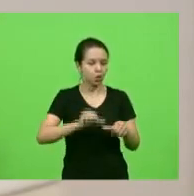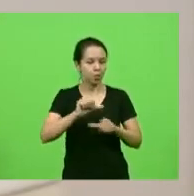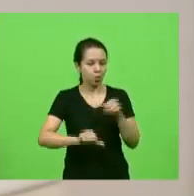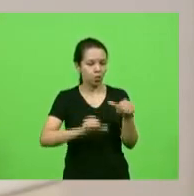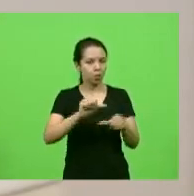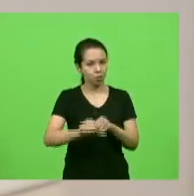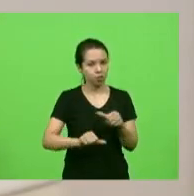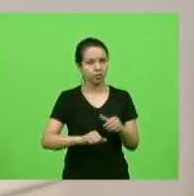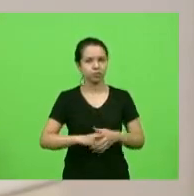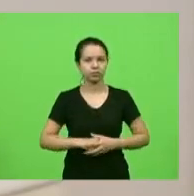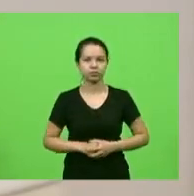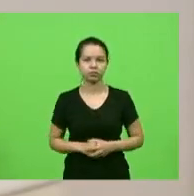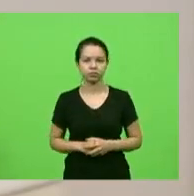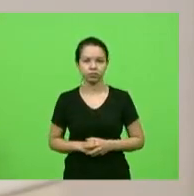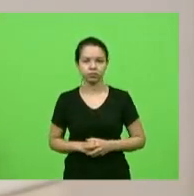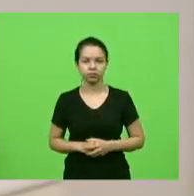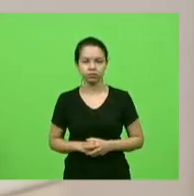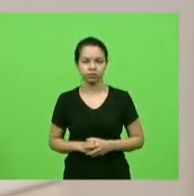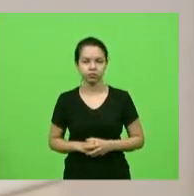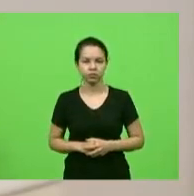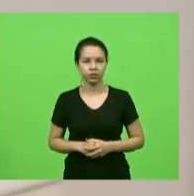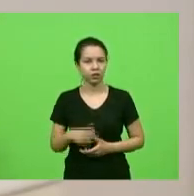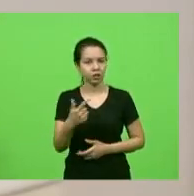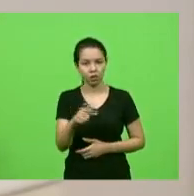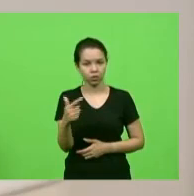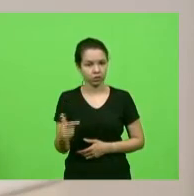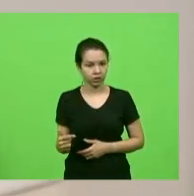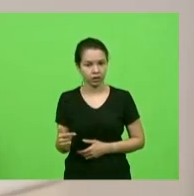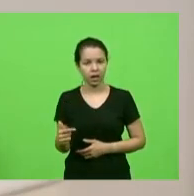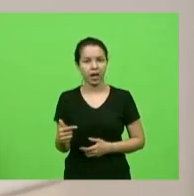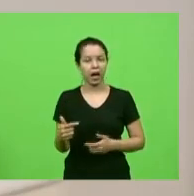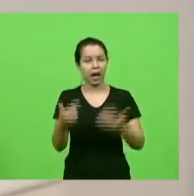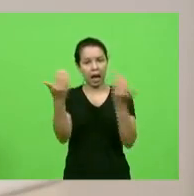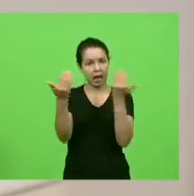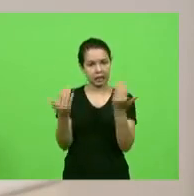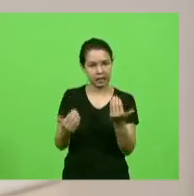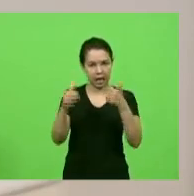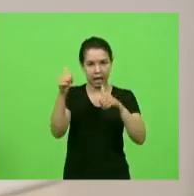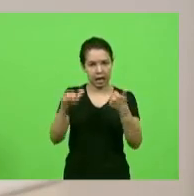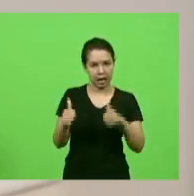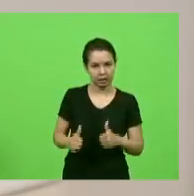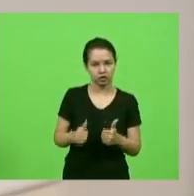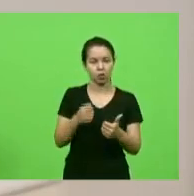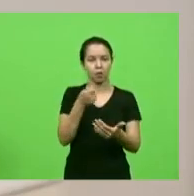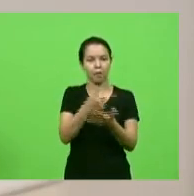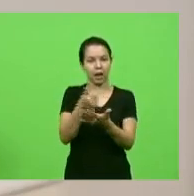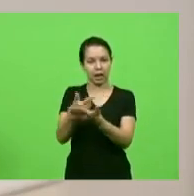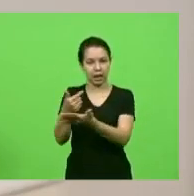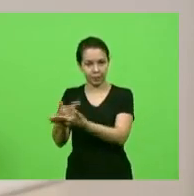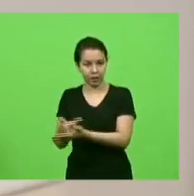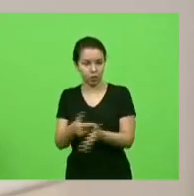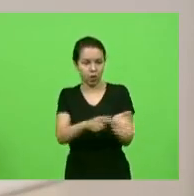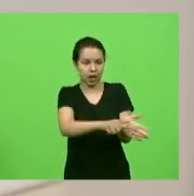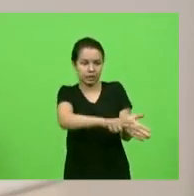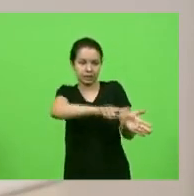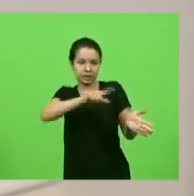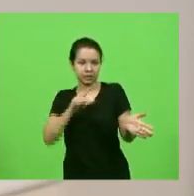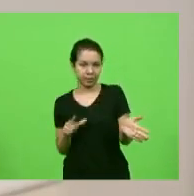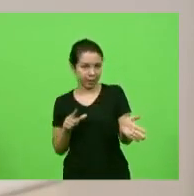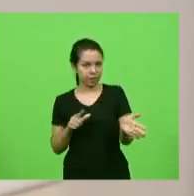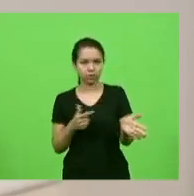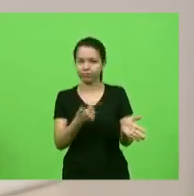aspas. Não houve, entretanto, análise quanto ao pagamento via numerário antecipado,